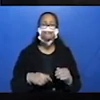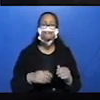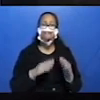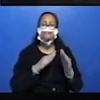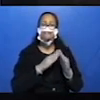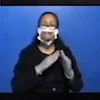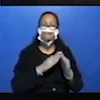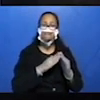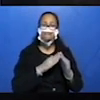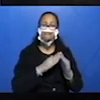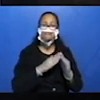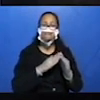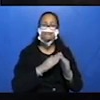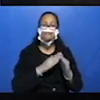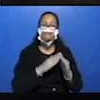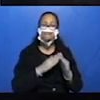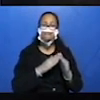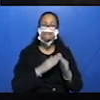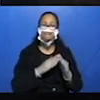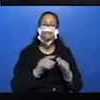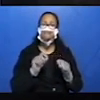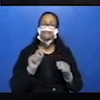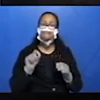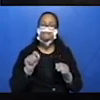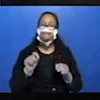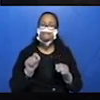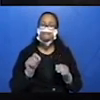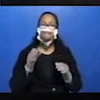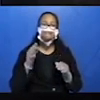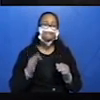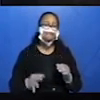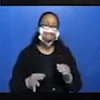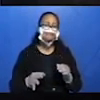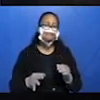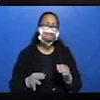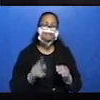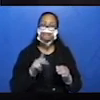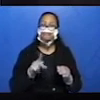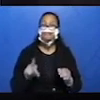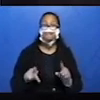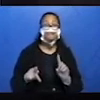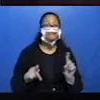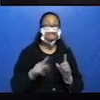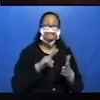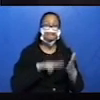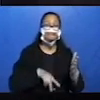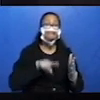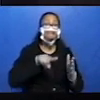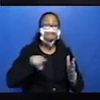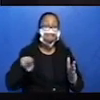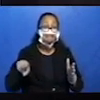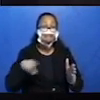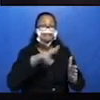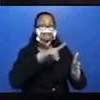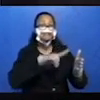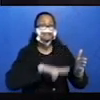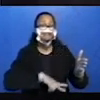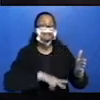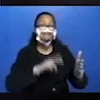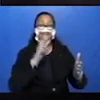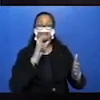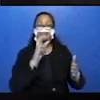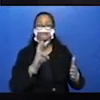as alternativas que apresentam as afirmações corretas. Não vou ler, vocês vão ler e responder. Senão vai ficar muito, eu vou